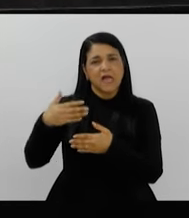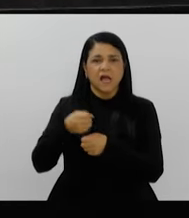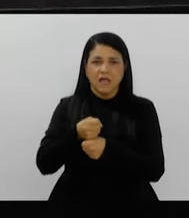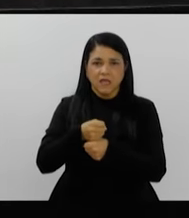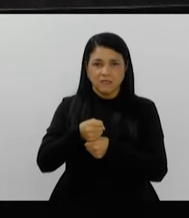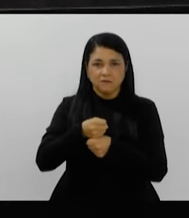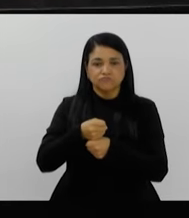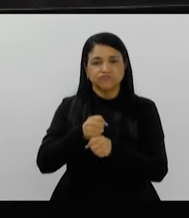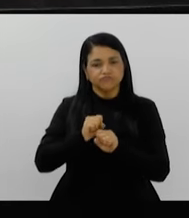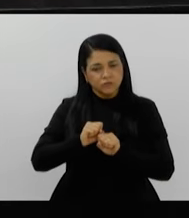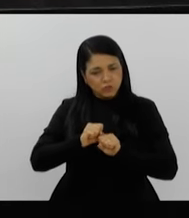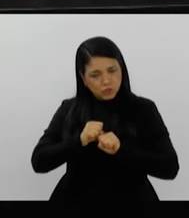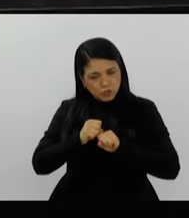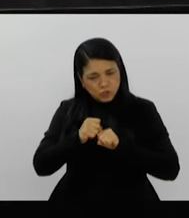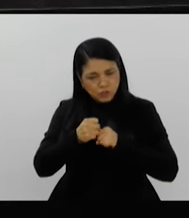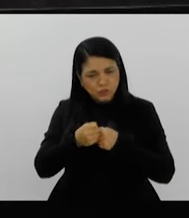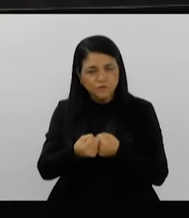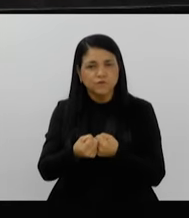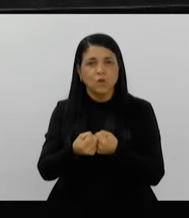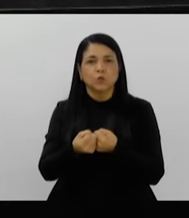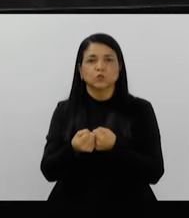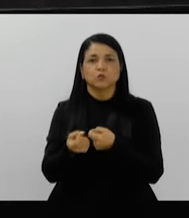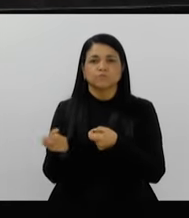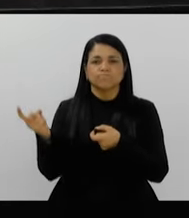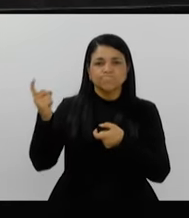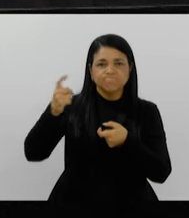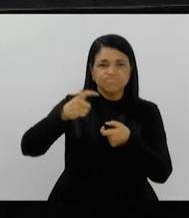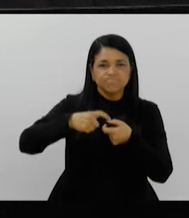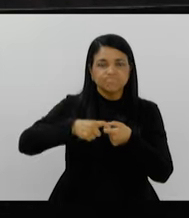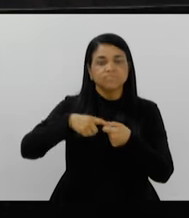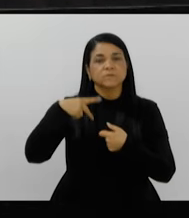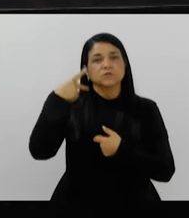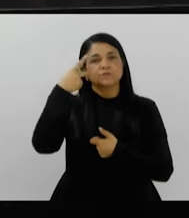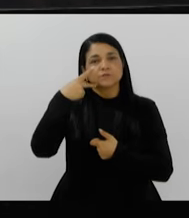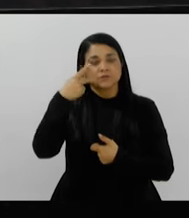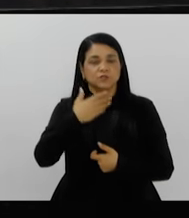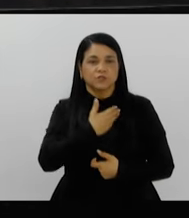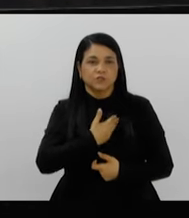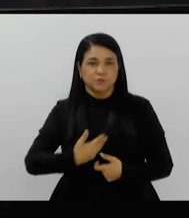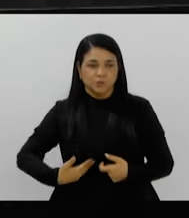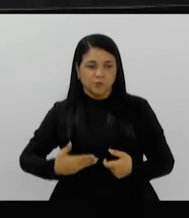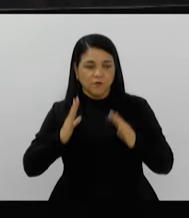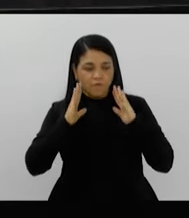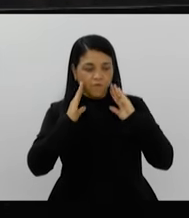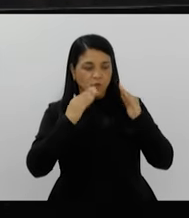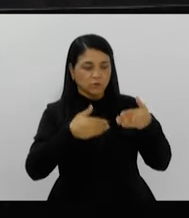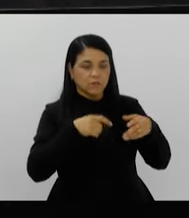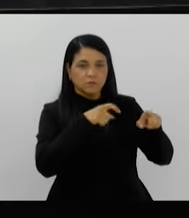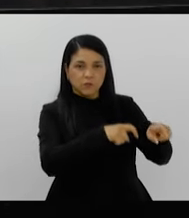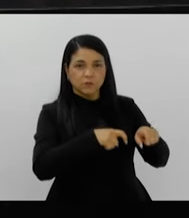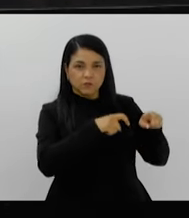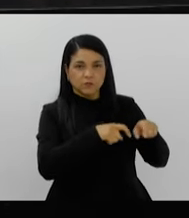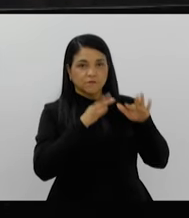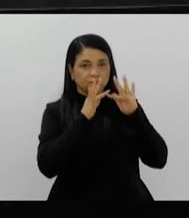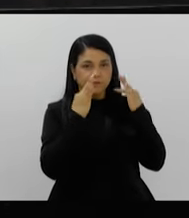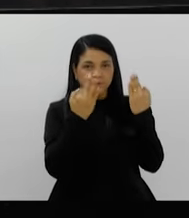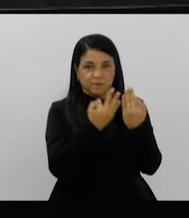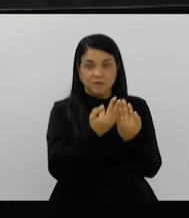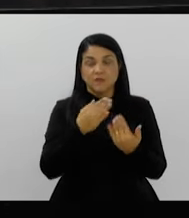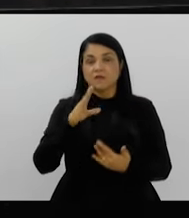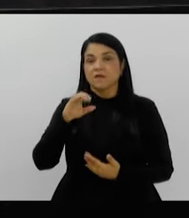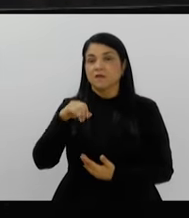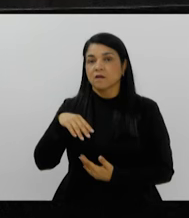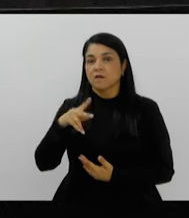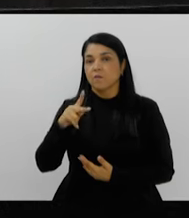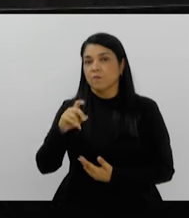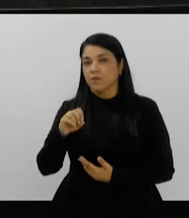um esforço de retomada das políticas públicas para a agricultura familiar e camponesa, a nível